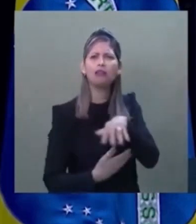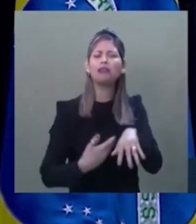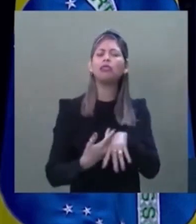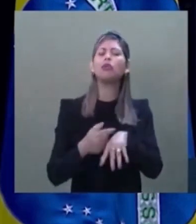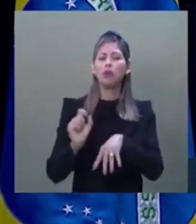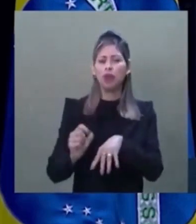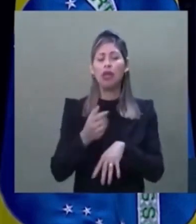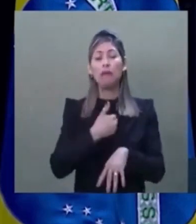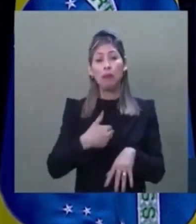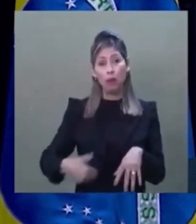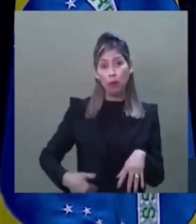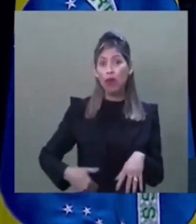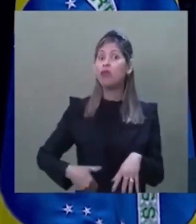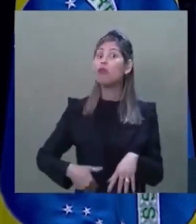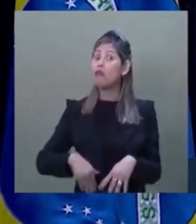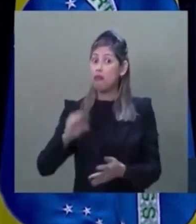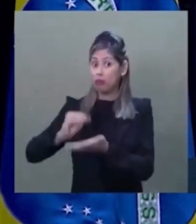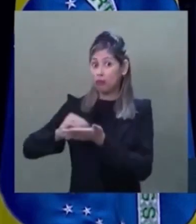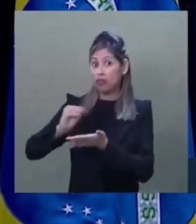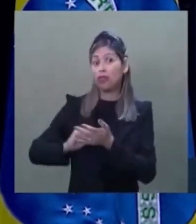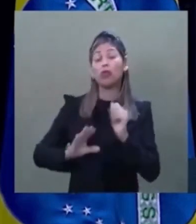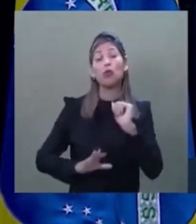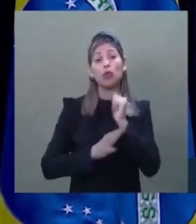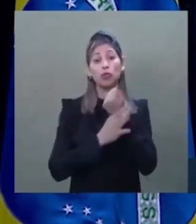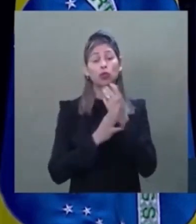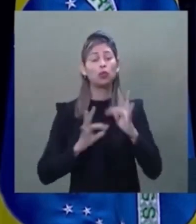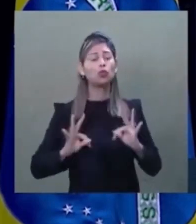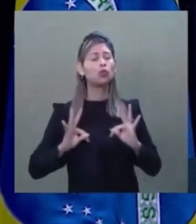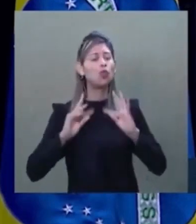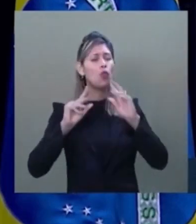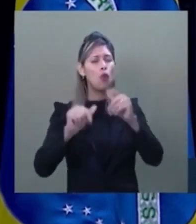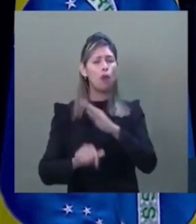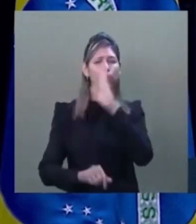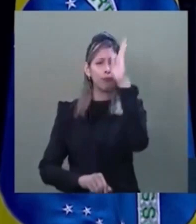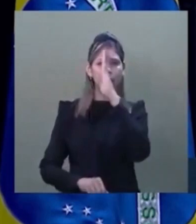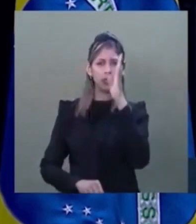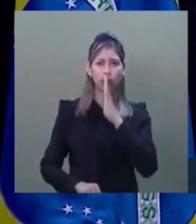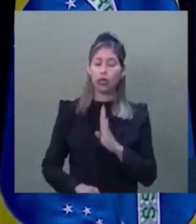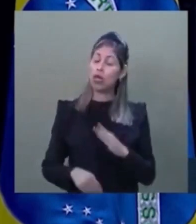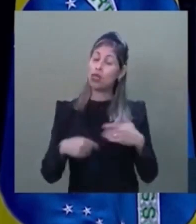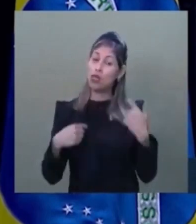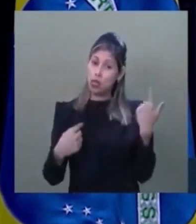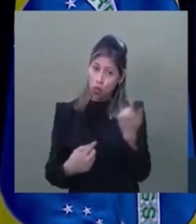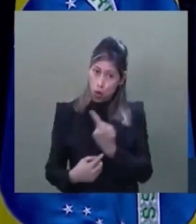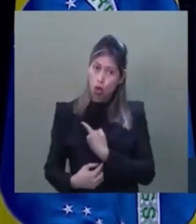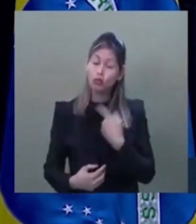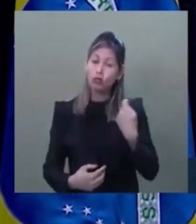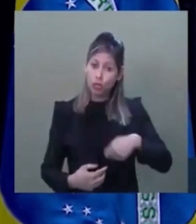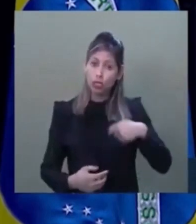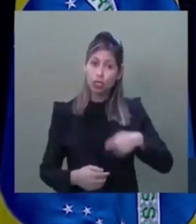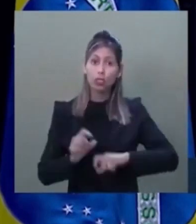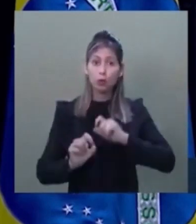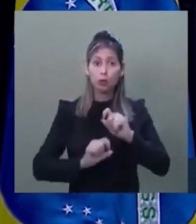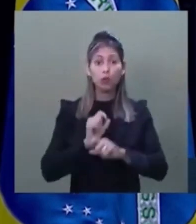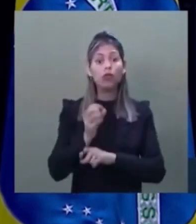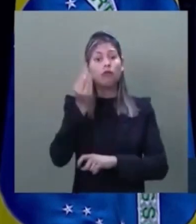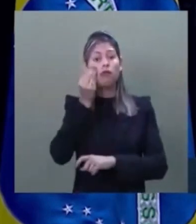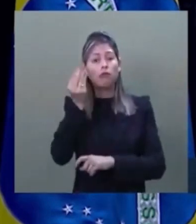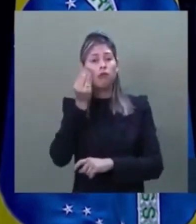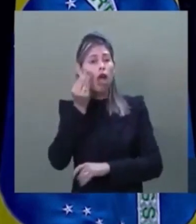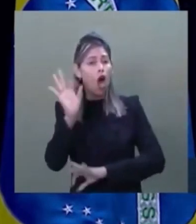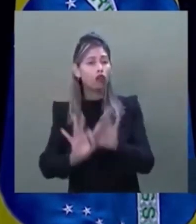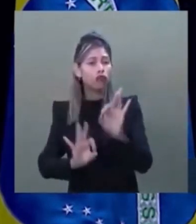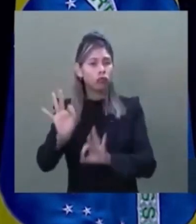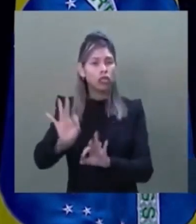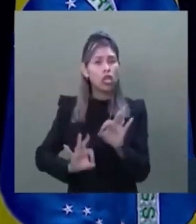insegurança para toda a população. busca-se recuperar a ordem pública do Distrito Federal, tendo em vista